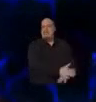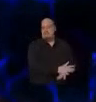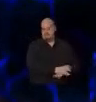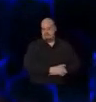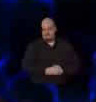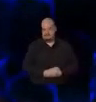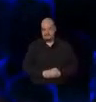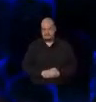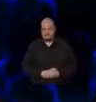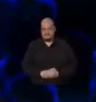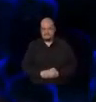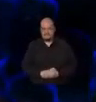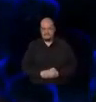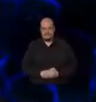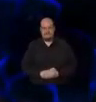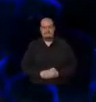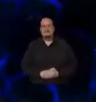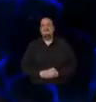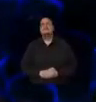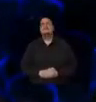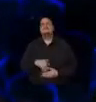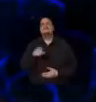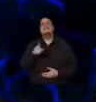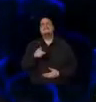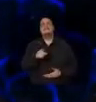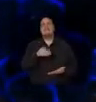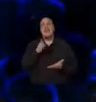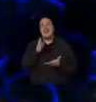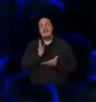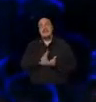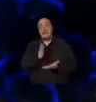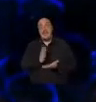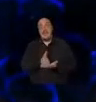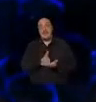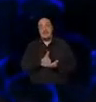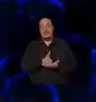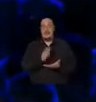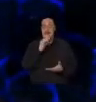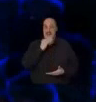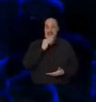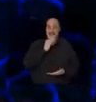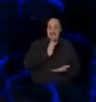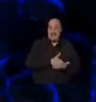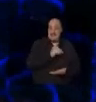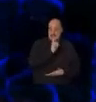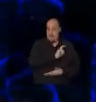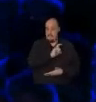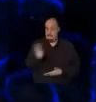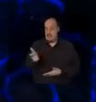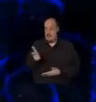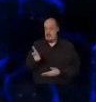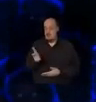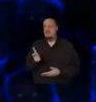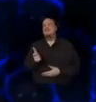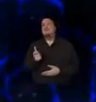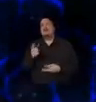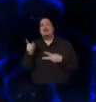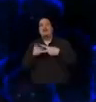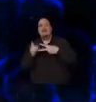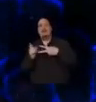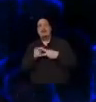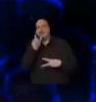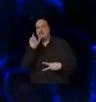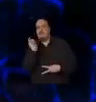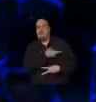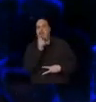o o acho que foi até o Lula que falou né Não lembro quem foi que falou ah o Ciro Gomes o Ciro Gomes falou